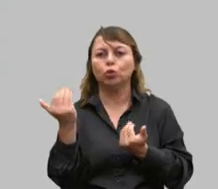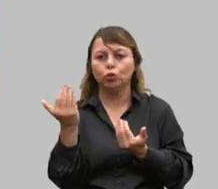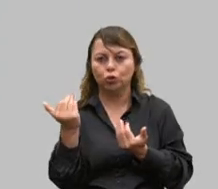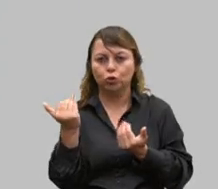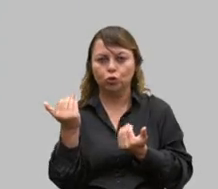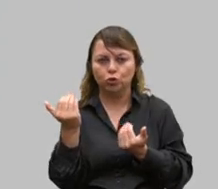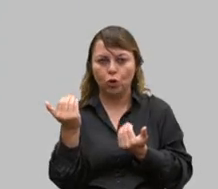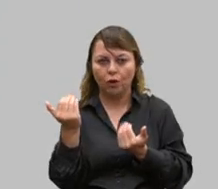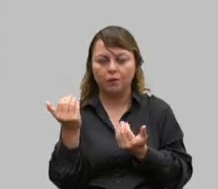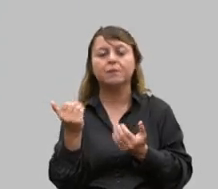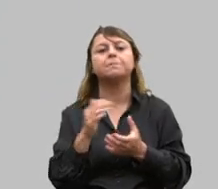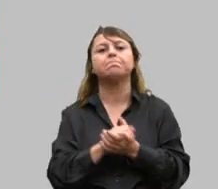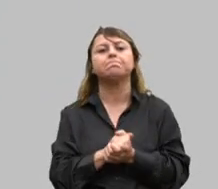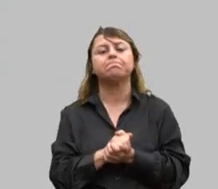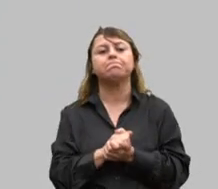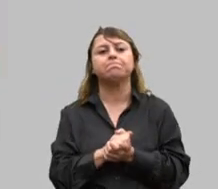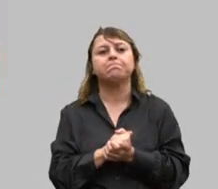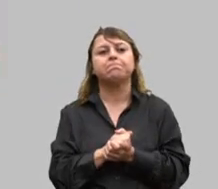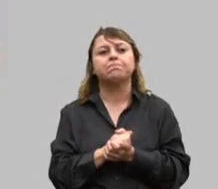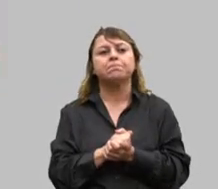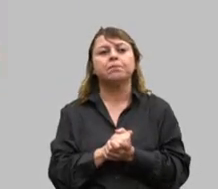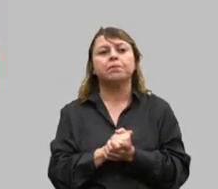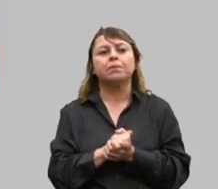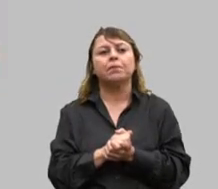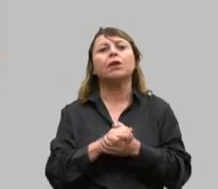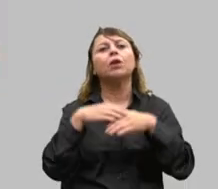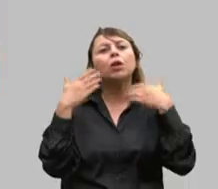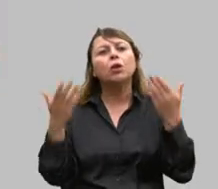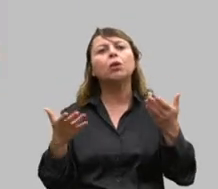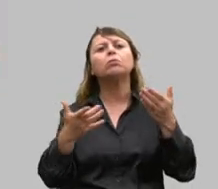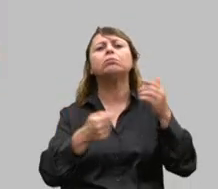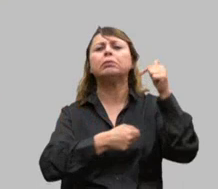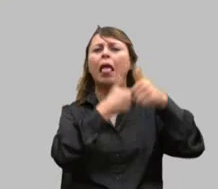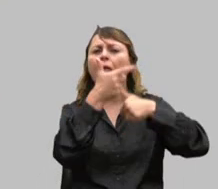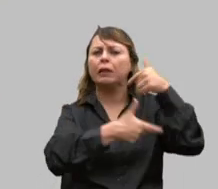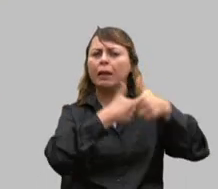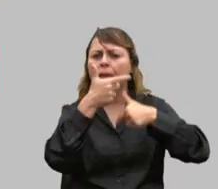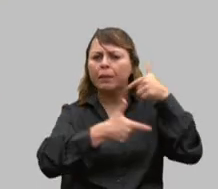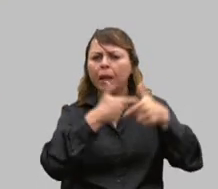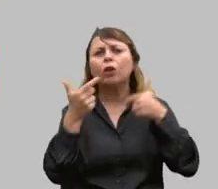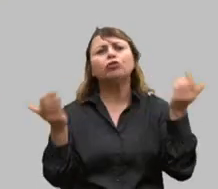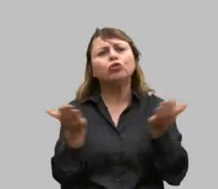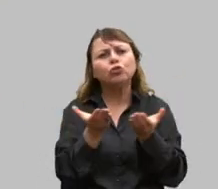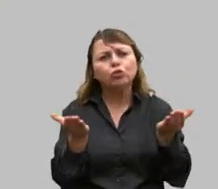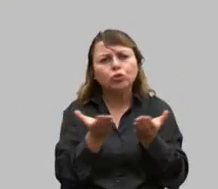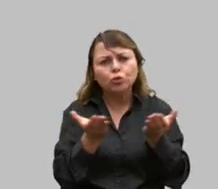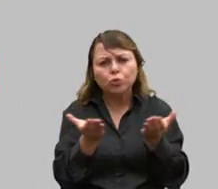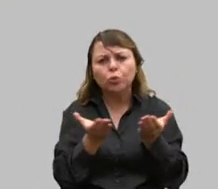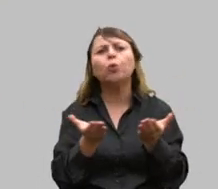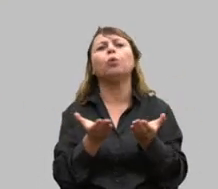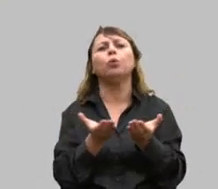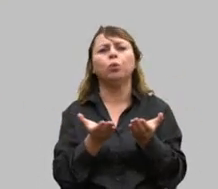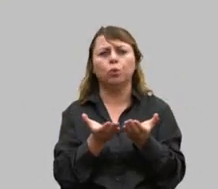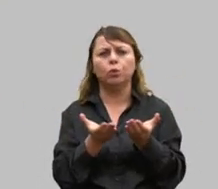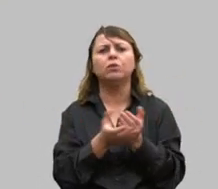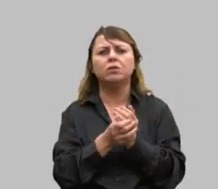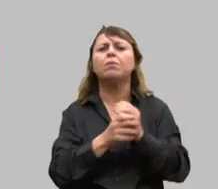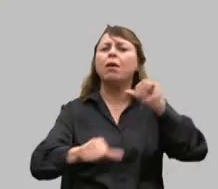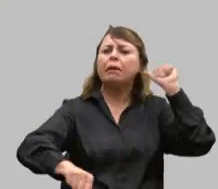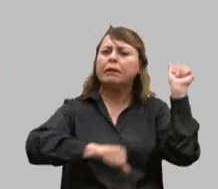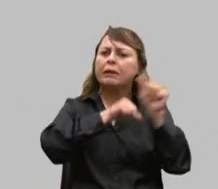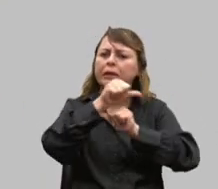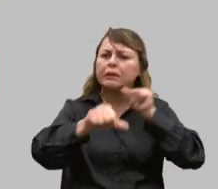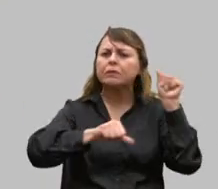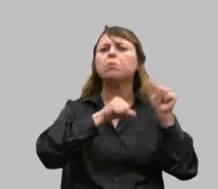Deputado da Beatriz e o emprego os emprego hoje tá sobrando a transformação muito